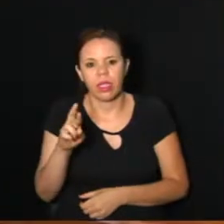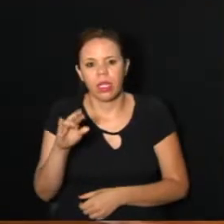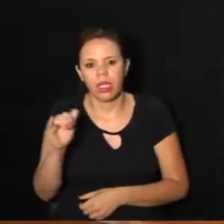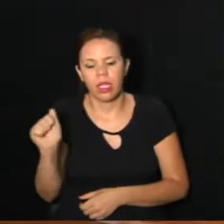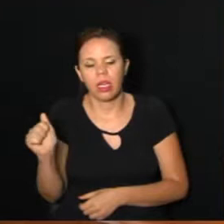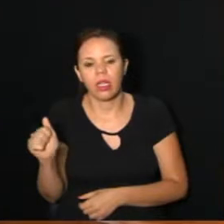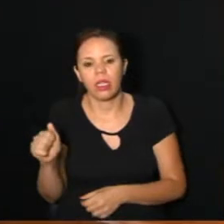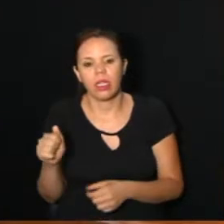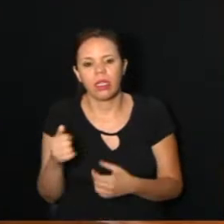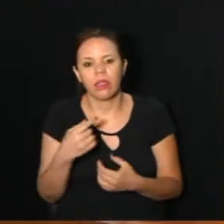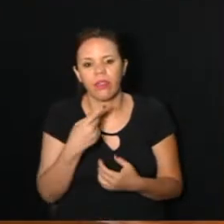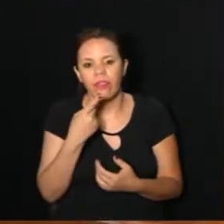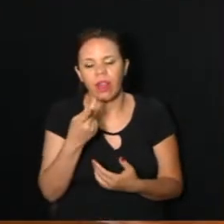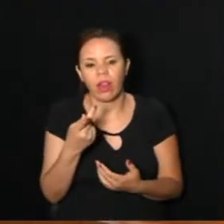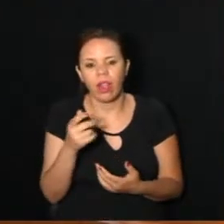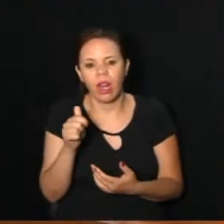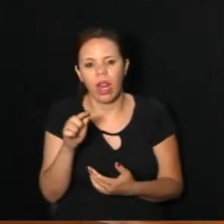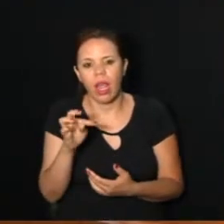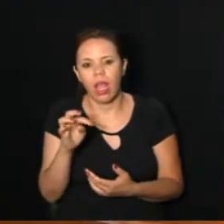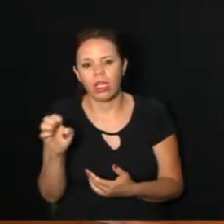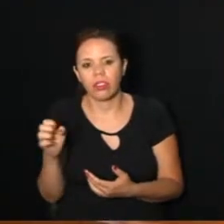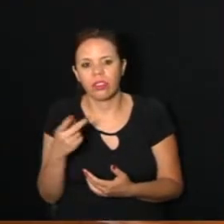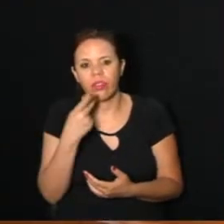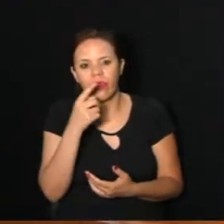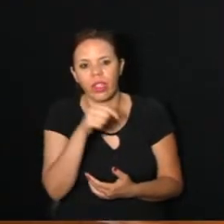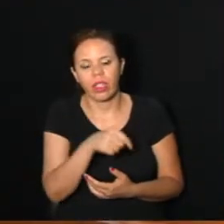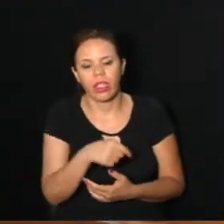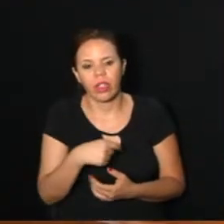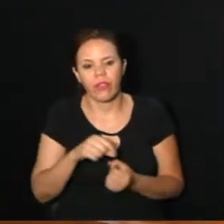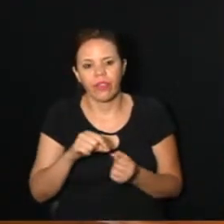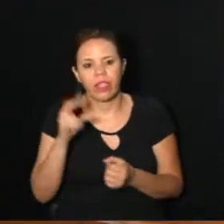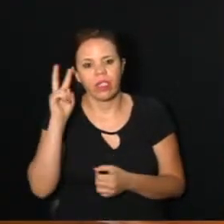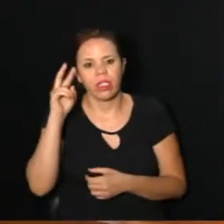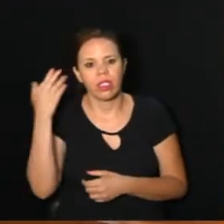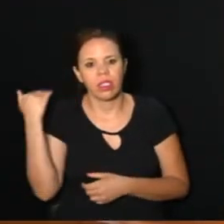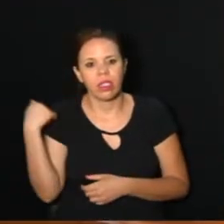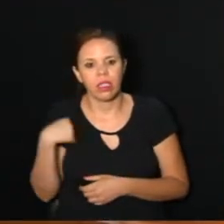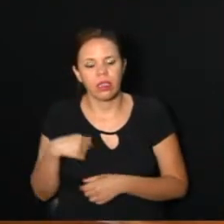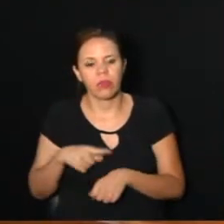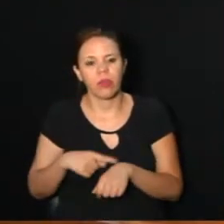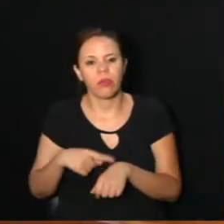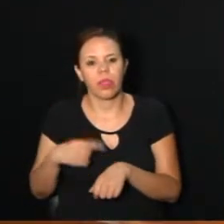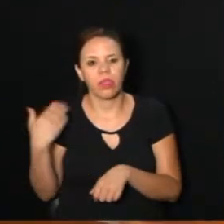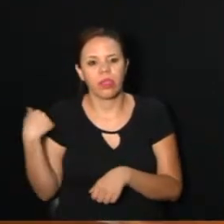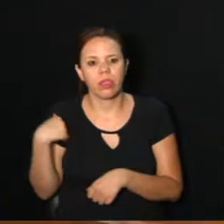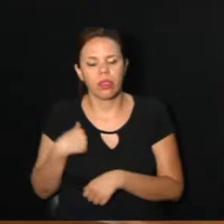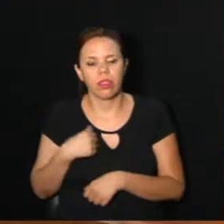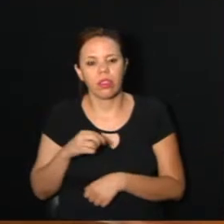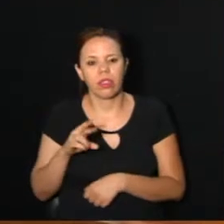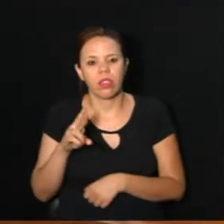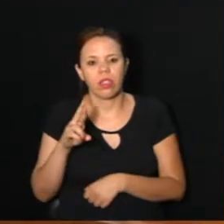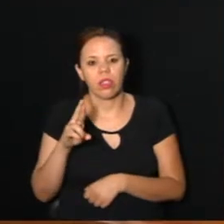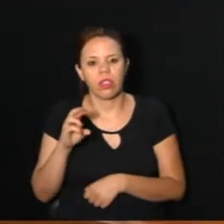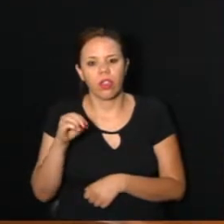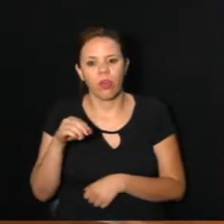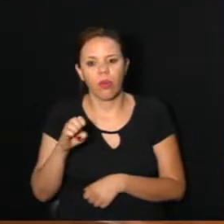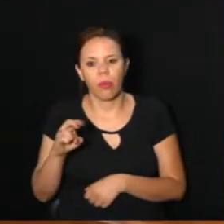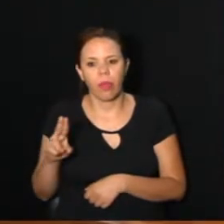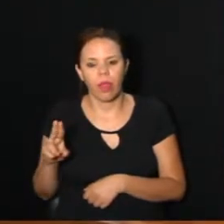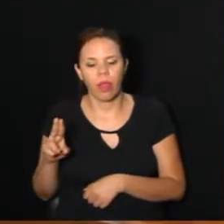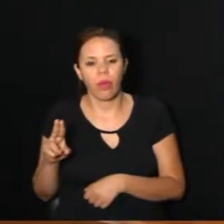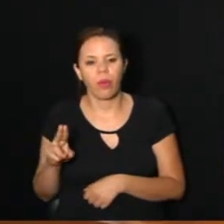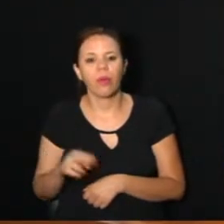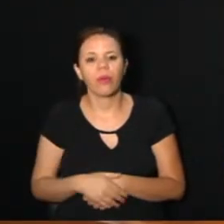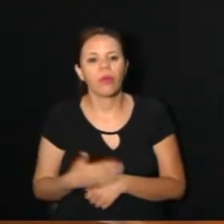e dizer que o Laerte tem uma coisa, viu, Santoro, que me fez lembrar, em determinado momento, o Romeu Santini. No começo da minha